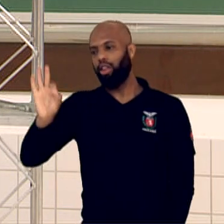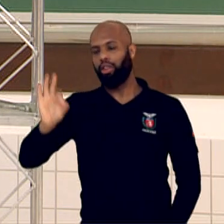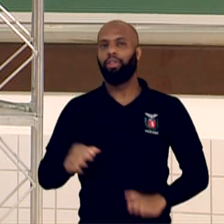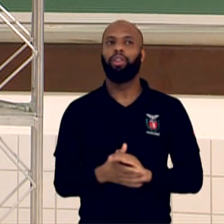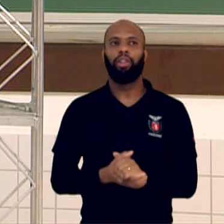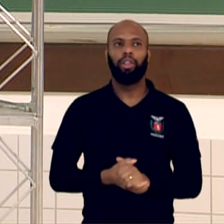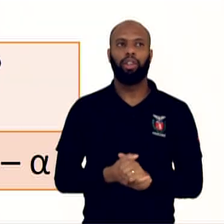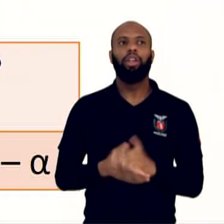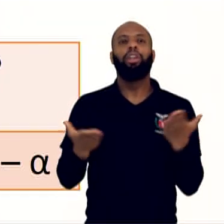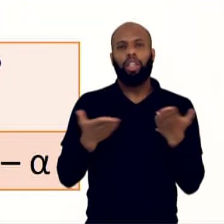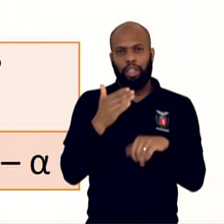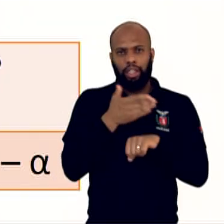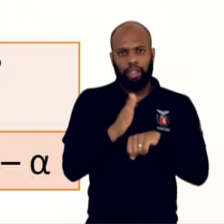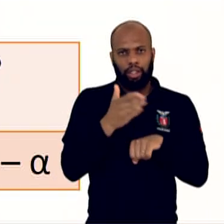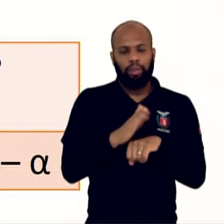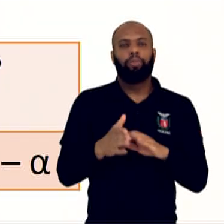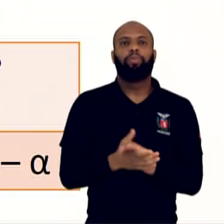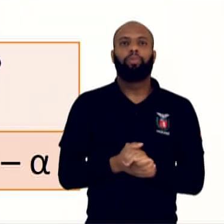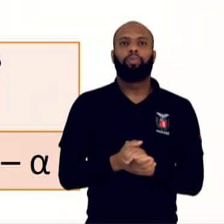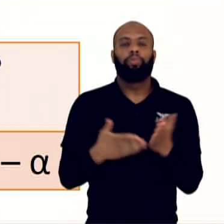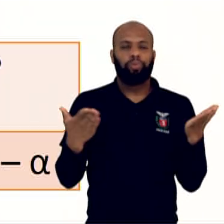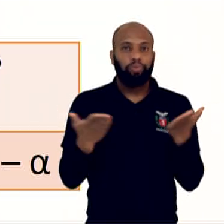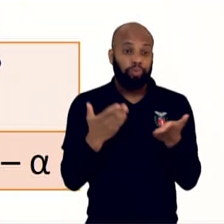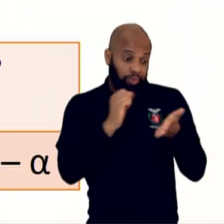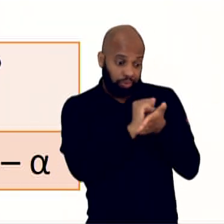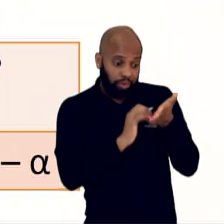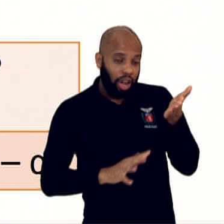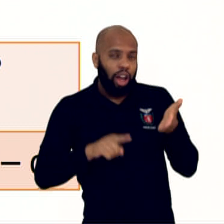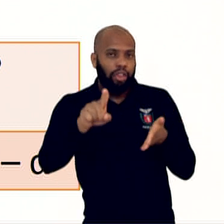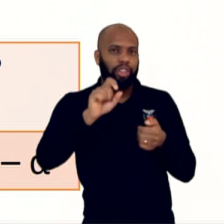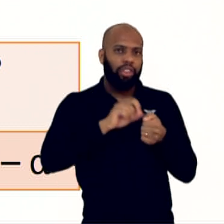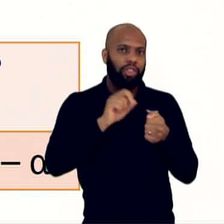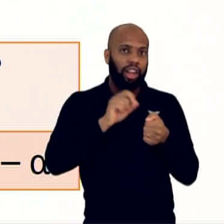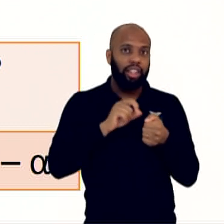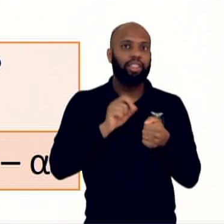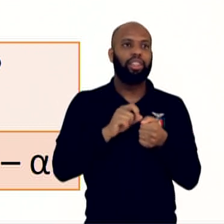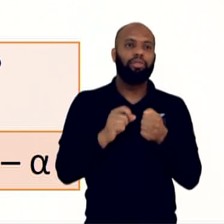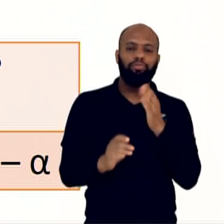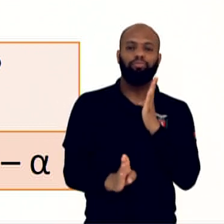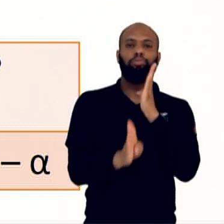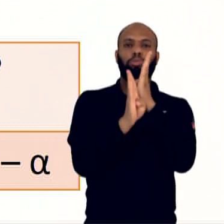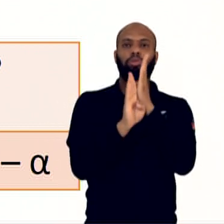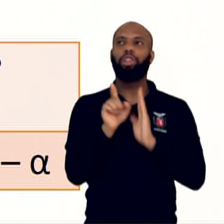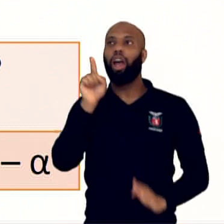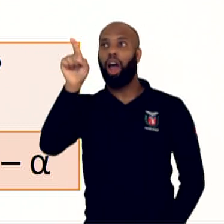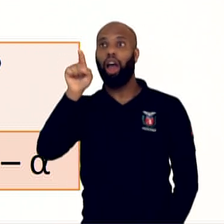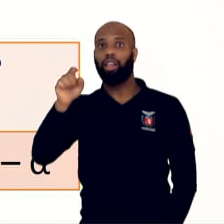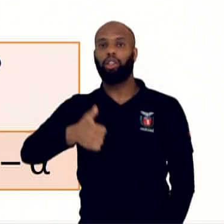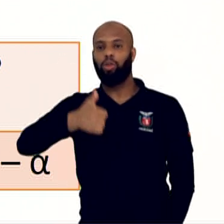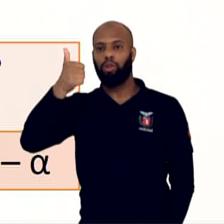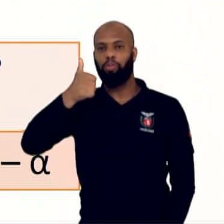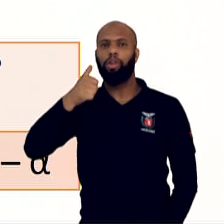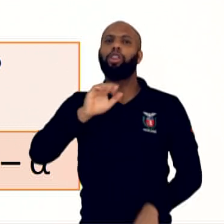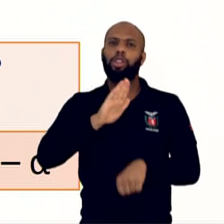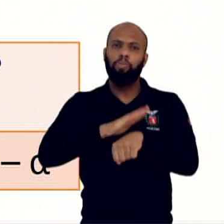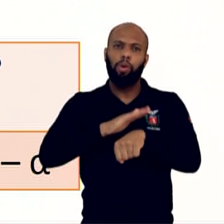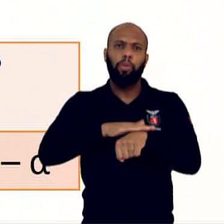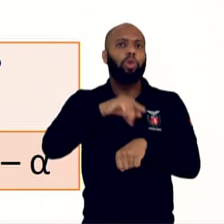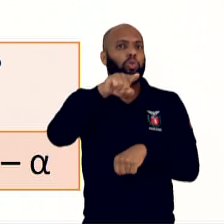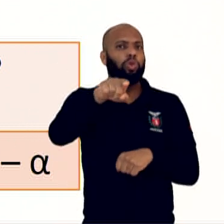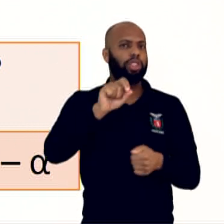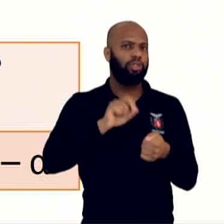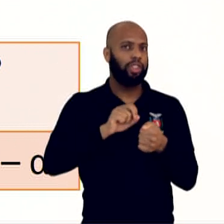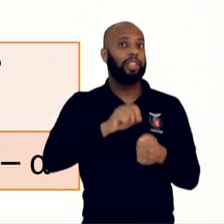Vamos treinar um pouquinho, né? Então, um exercício aqui para vocês fazerem essa redução ao primeiro quadrante. Então, vamos lá, galera, um tempinho aí para